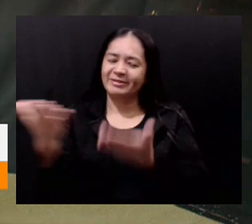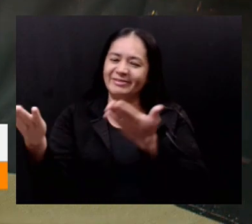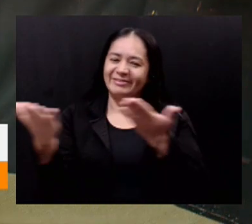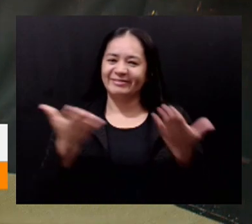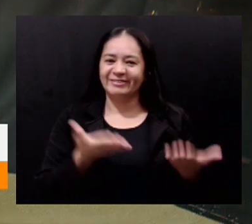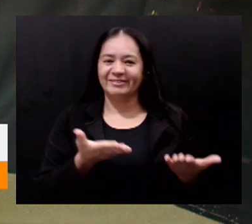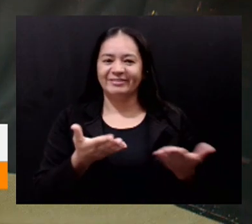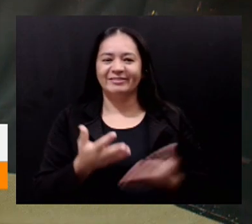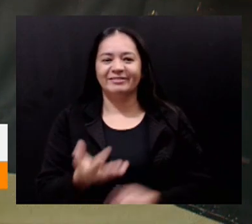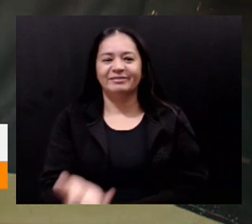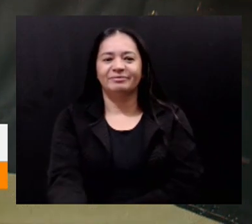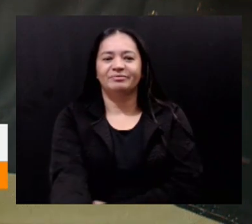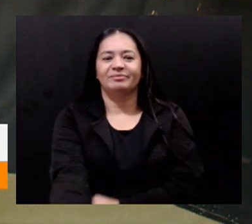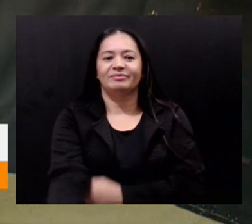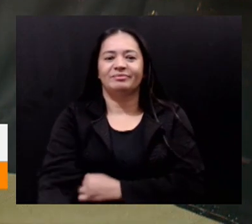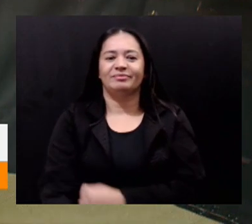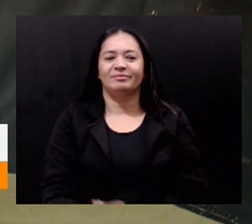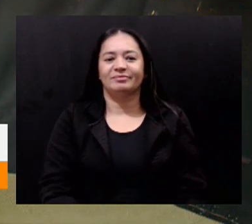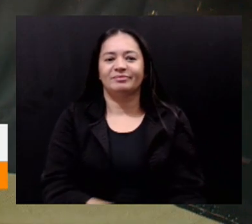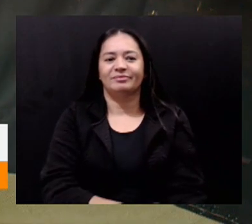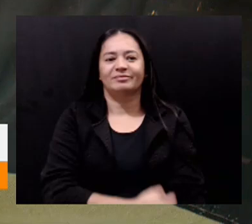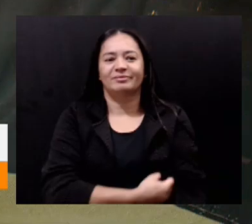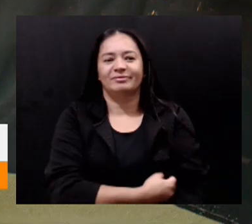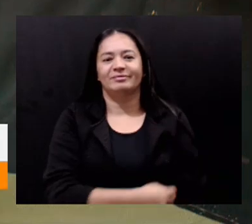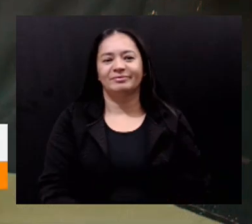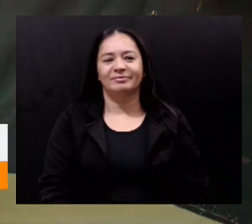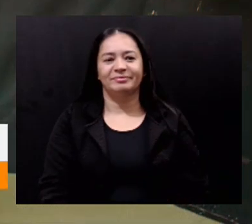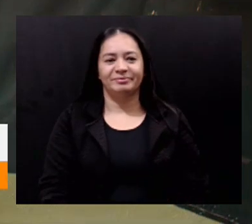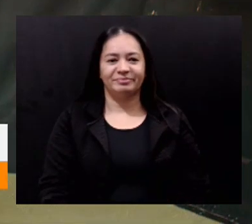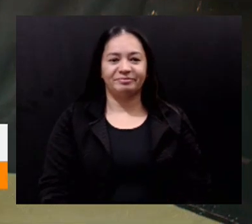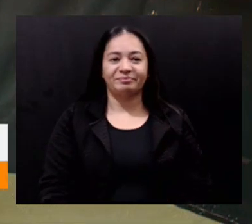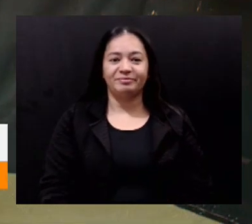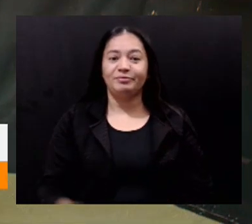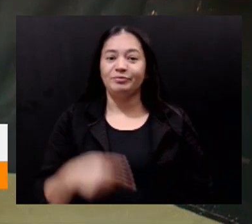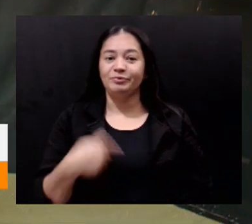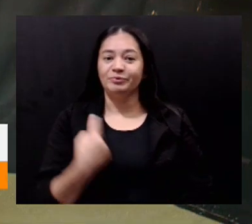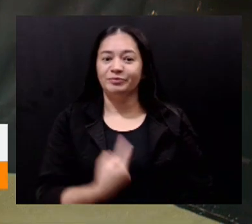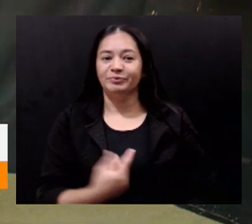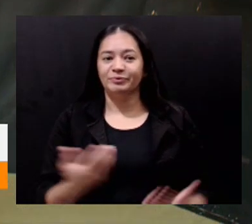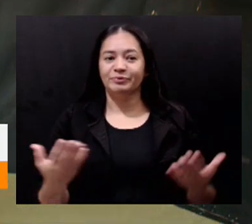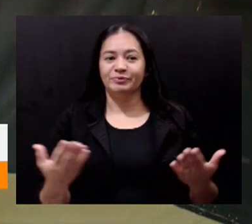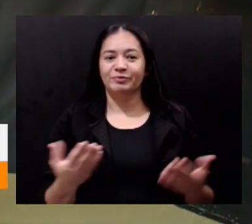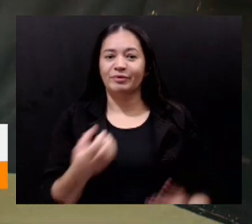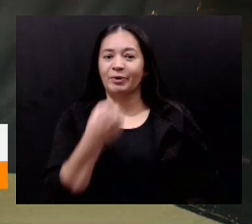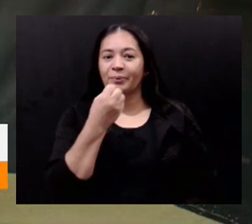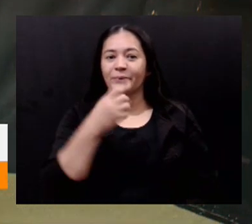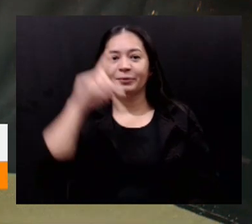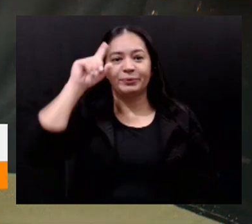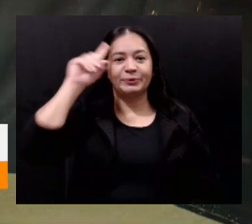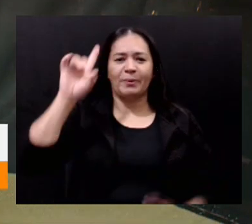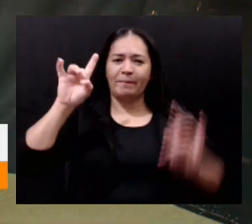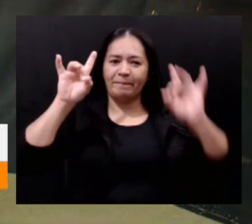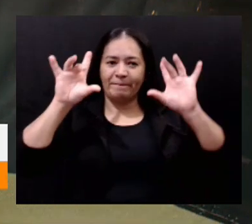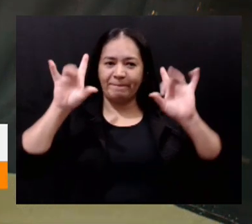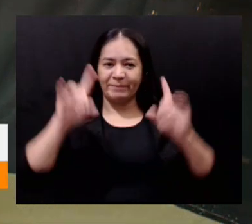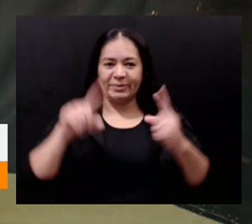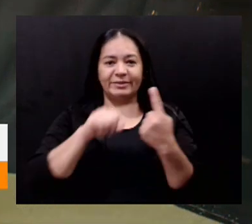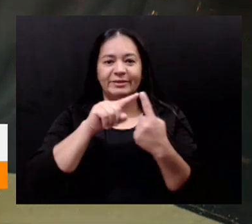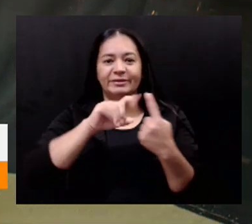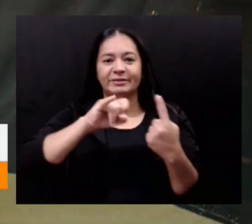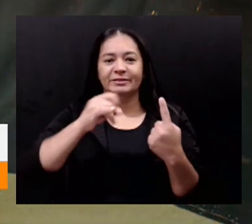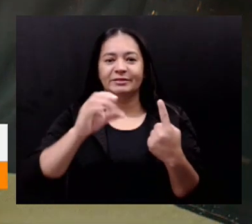nossas entrevistadas. A gente fala um bom dia especial para Joyce dos Reis, ela